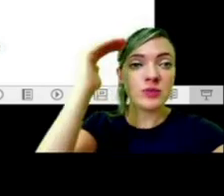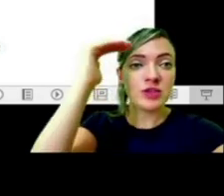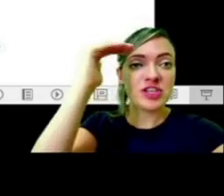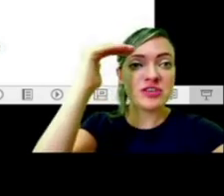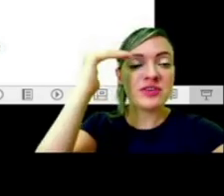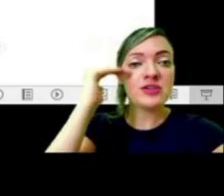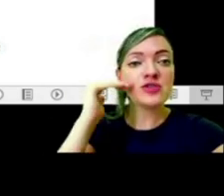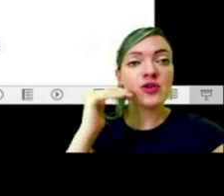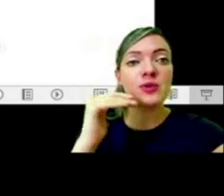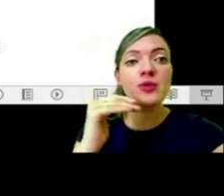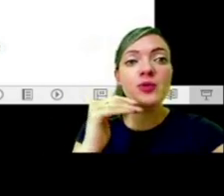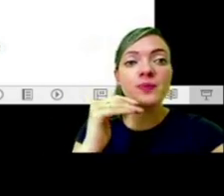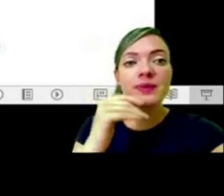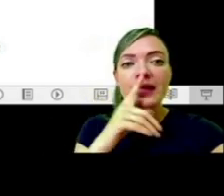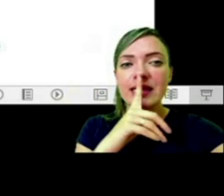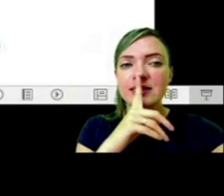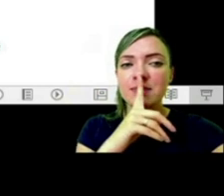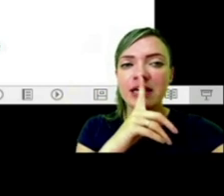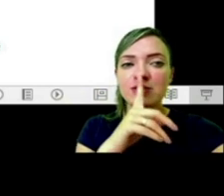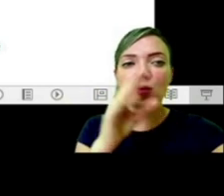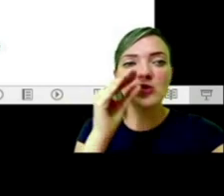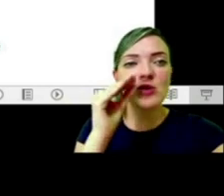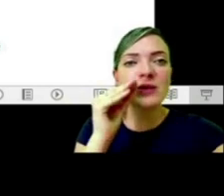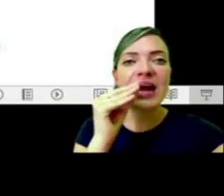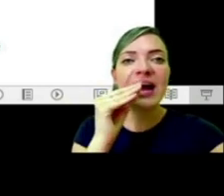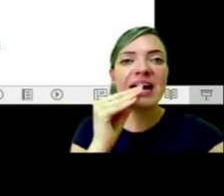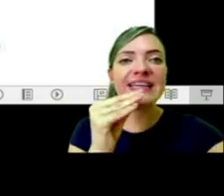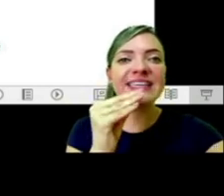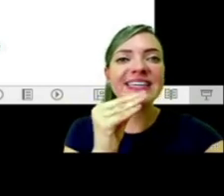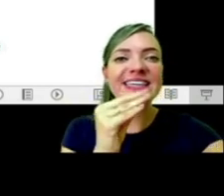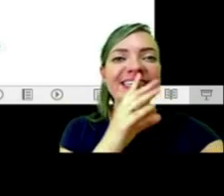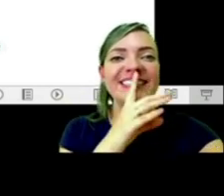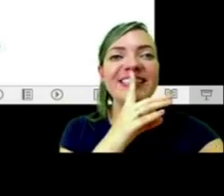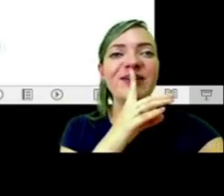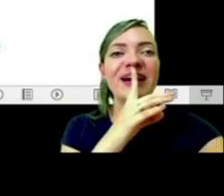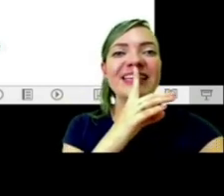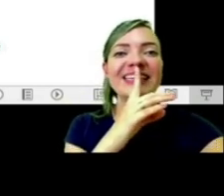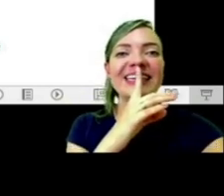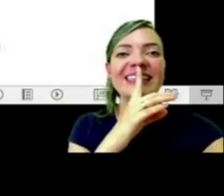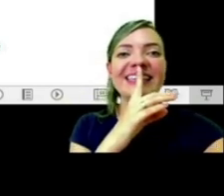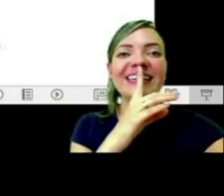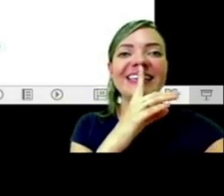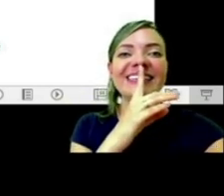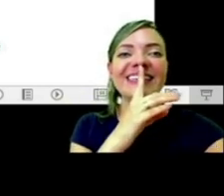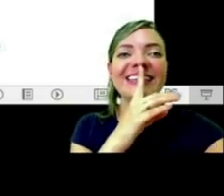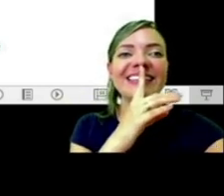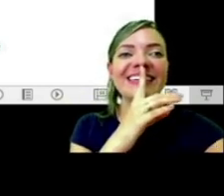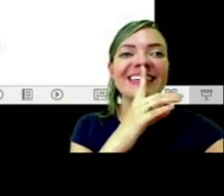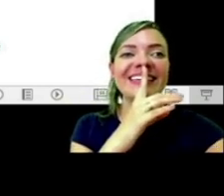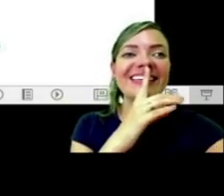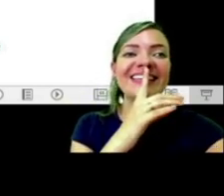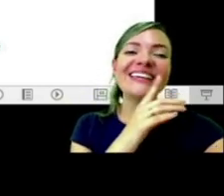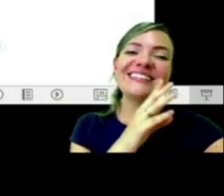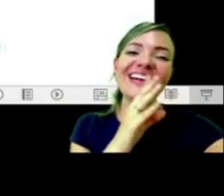hein? Número de indivíduos sobre o espaço ou sobre a área. Então, a